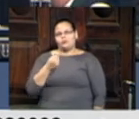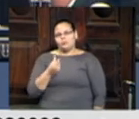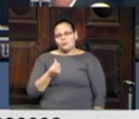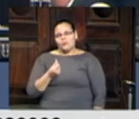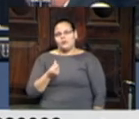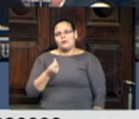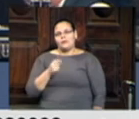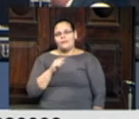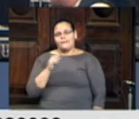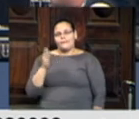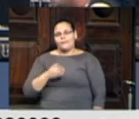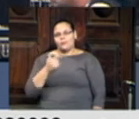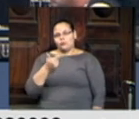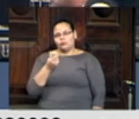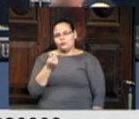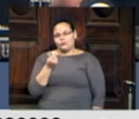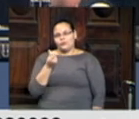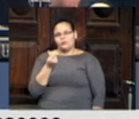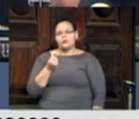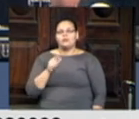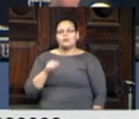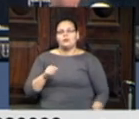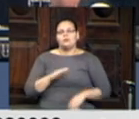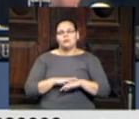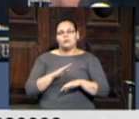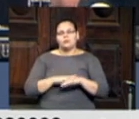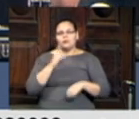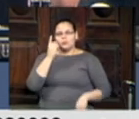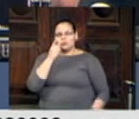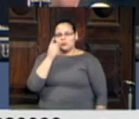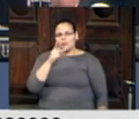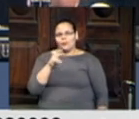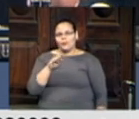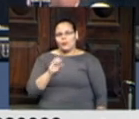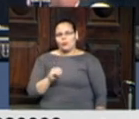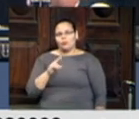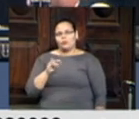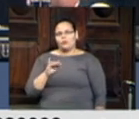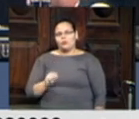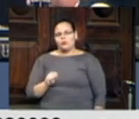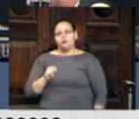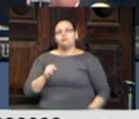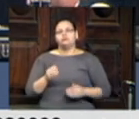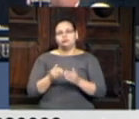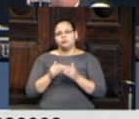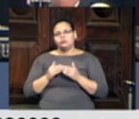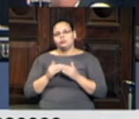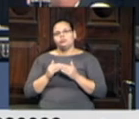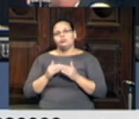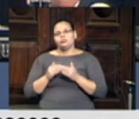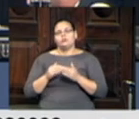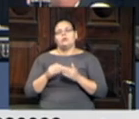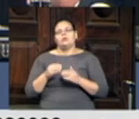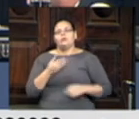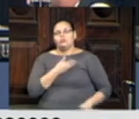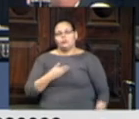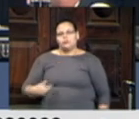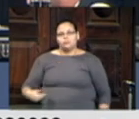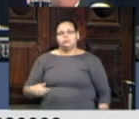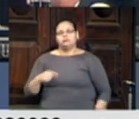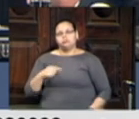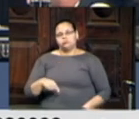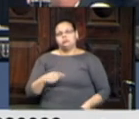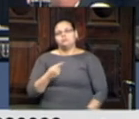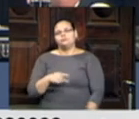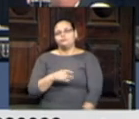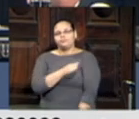176/2016, de autoria do deputado Paulo Ramos, que solicita ao excelentíssimo governador do Estado do Rio de Janeiro,